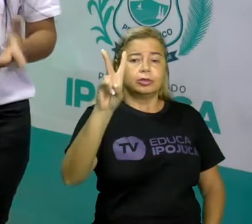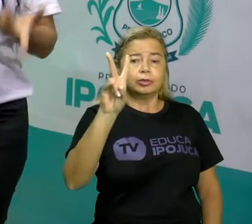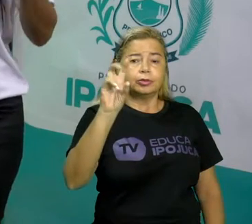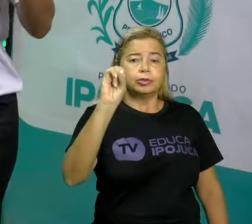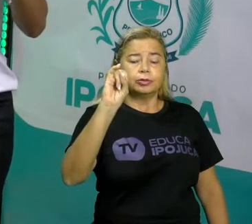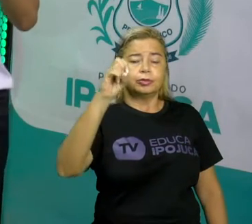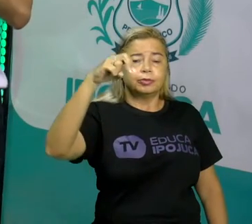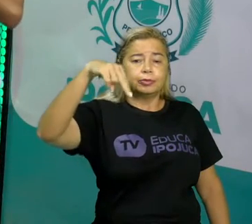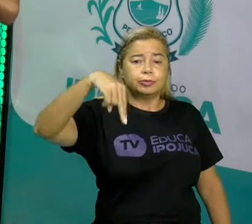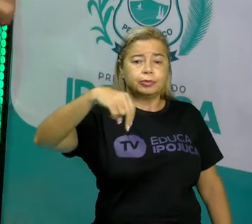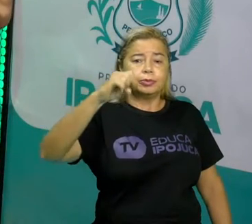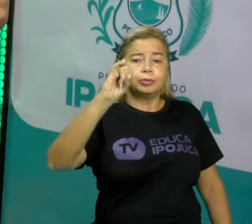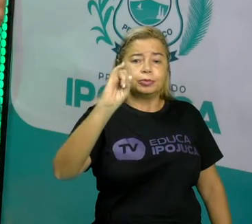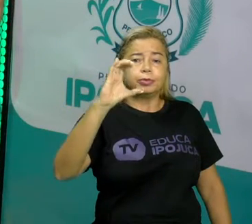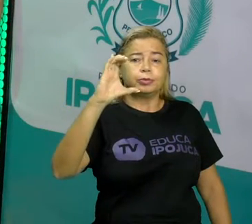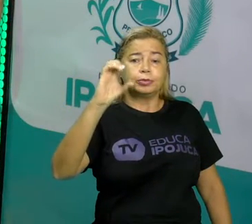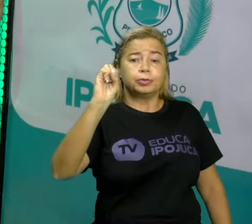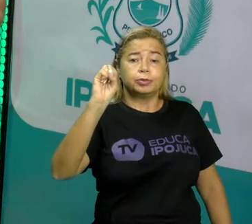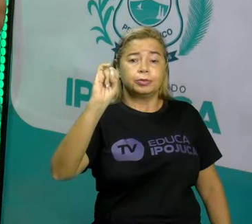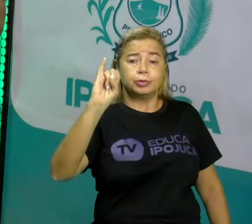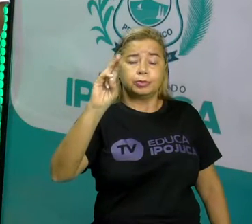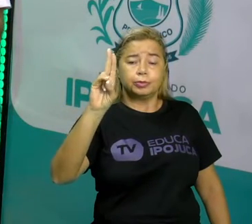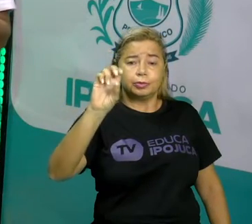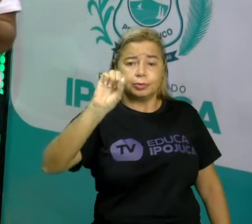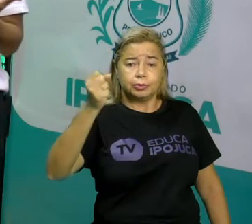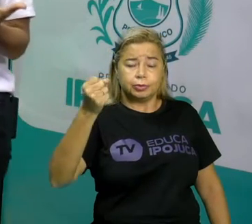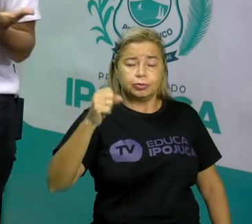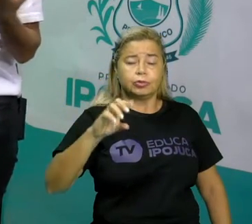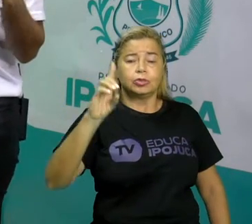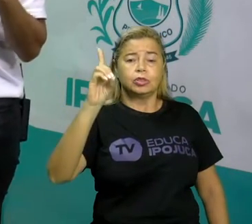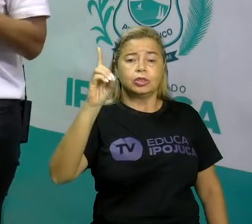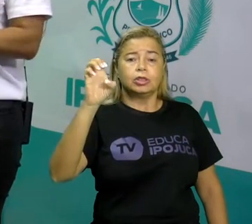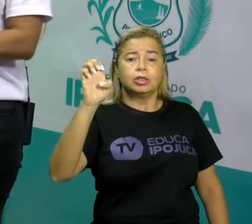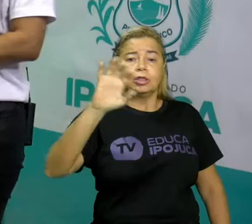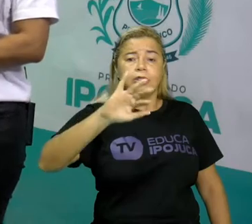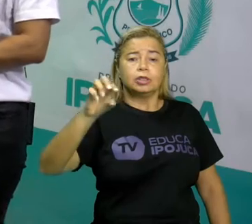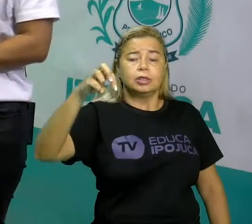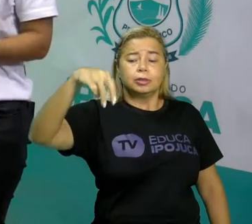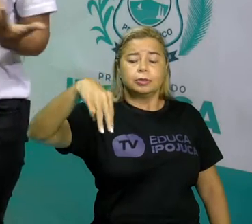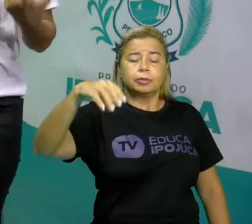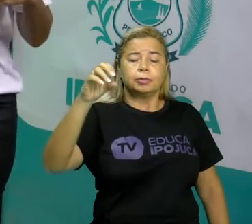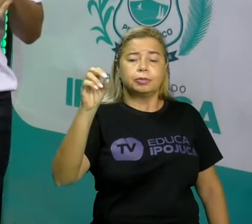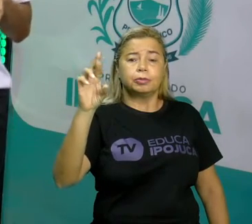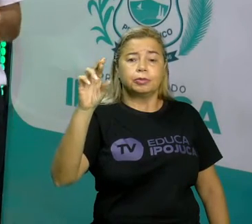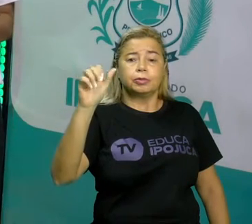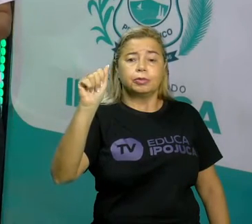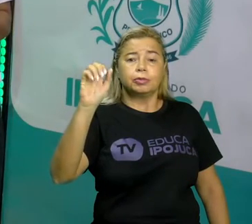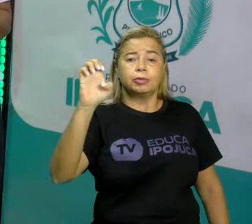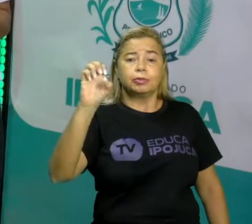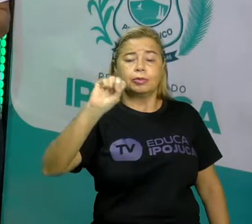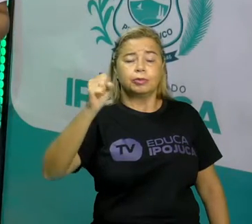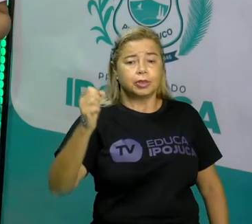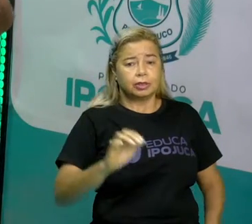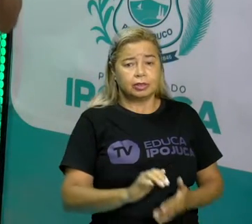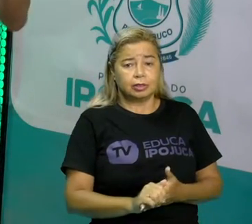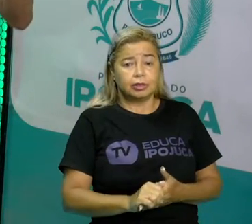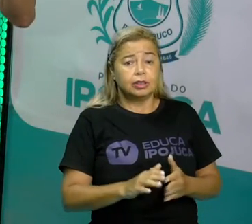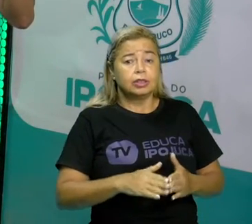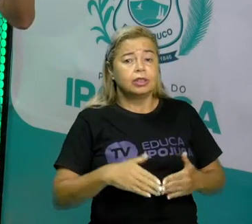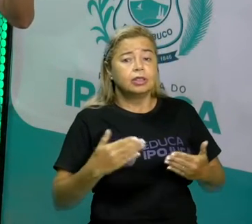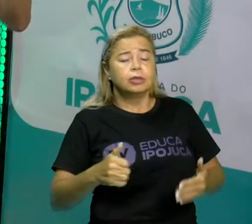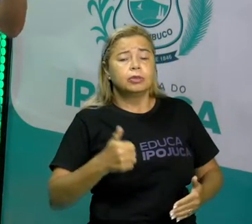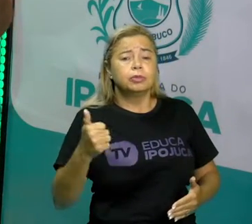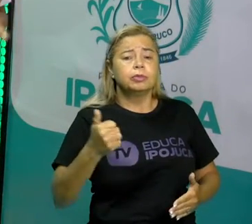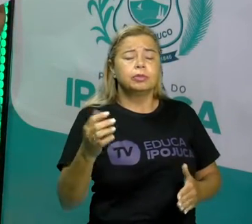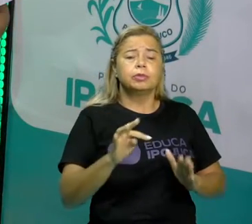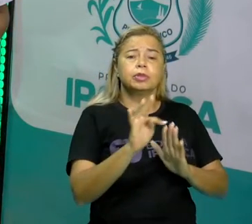nosso poema, no primeiro, tinha as borboletas. O segundo já tem um elefantinho que está correndo pelo caminho, está